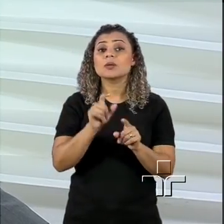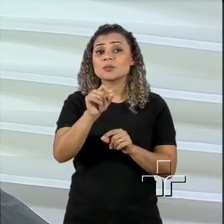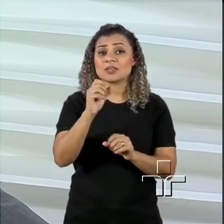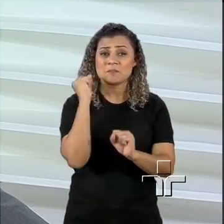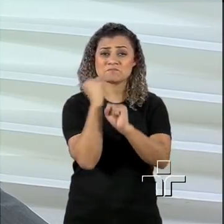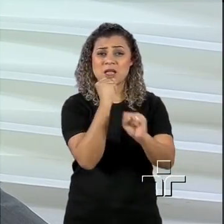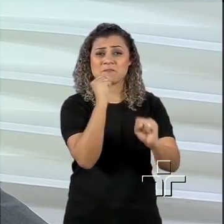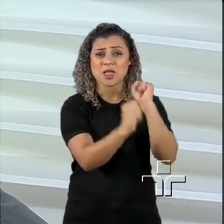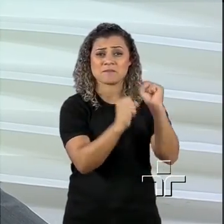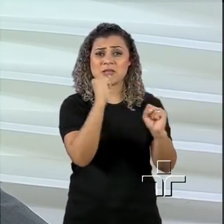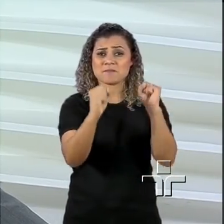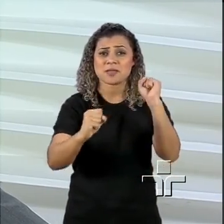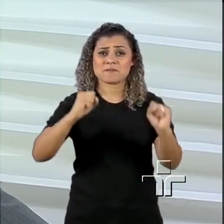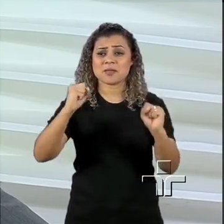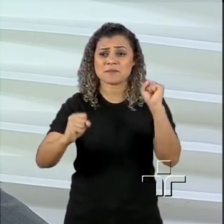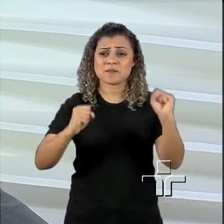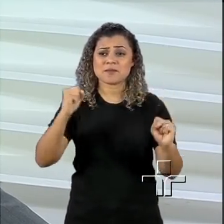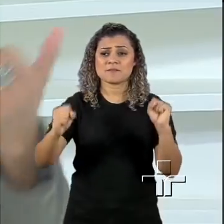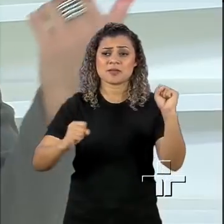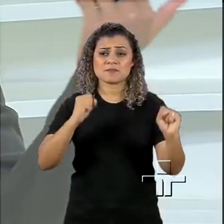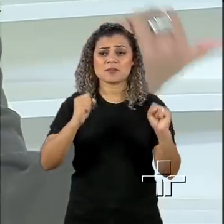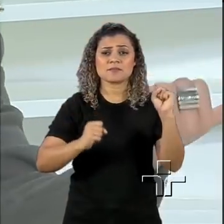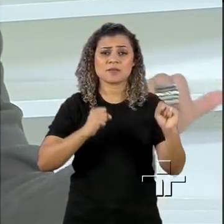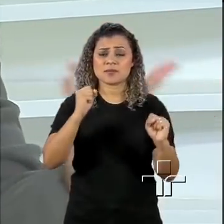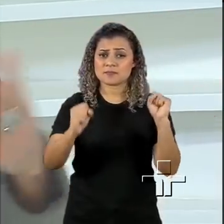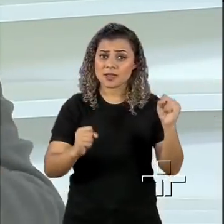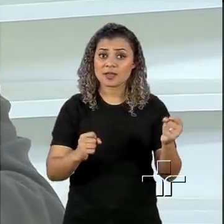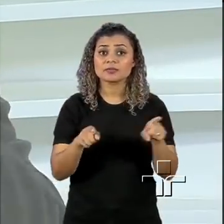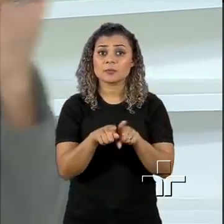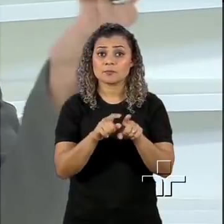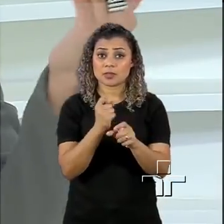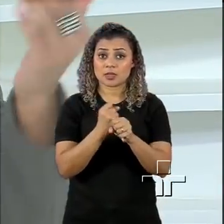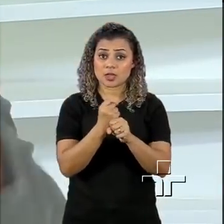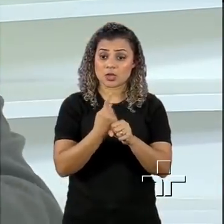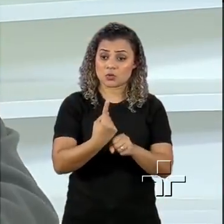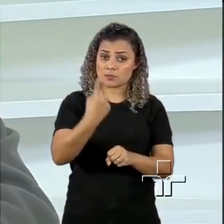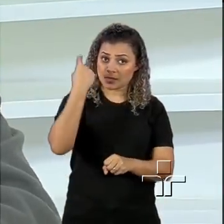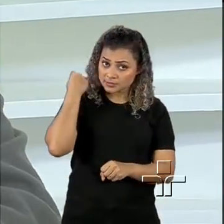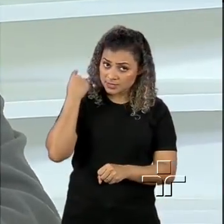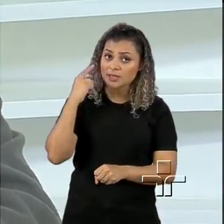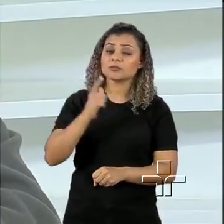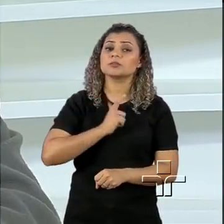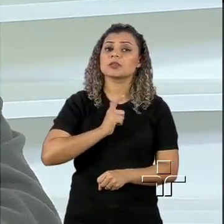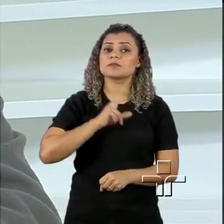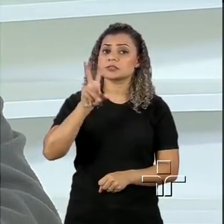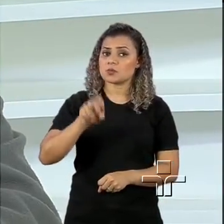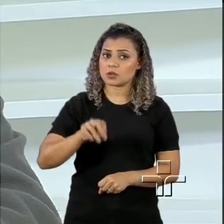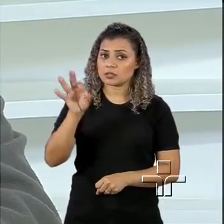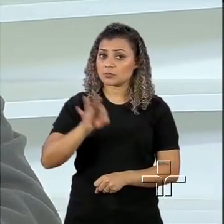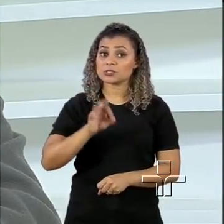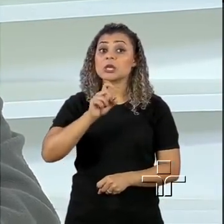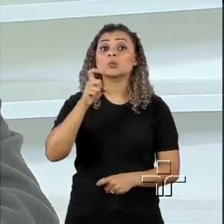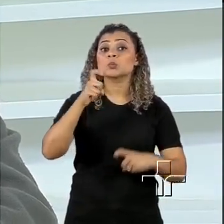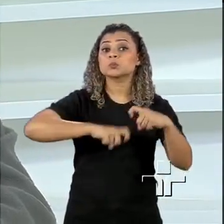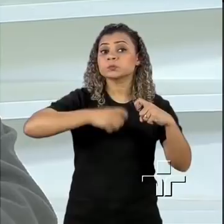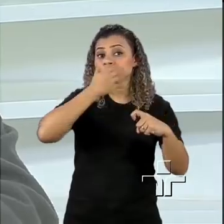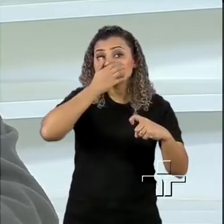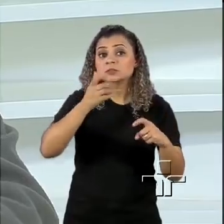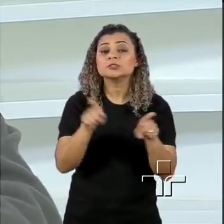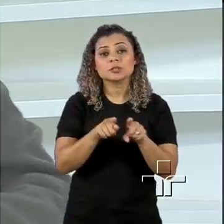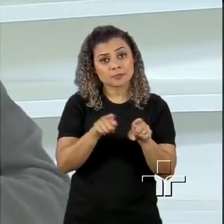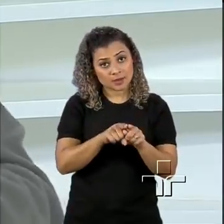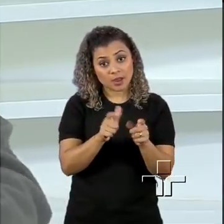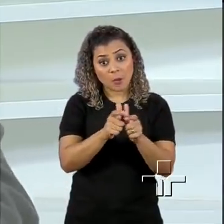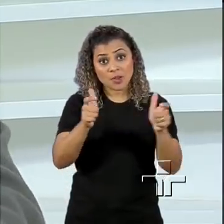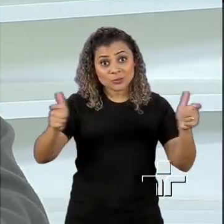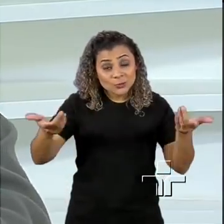mortes de mulheres, feminicídios, estupros. O ano passado aumentou quase 50% a taxa de estupros no estado.